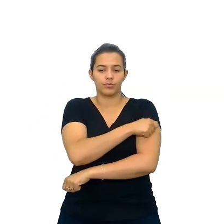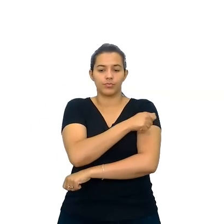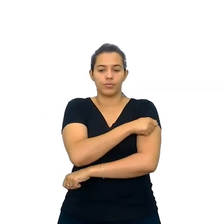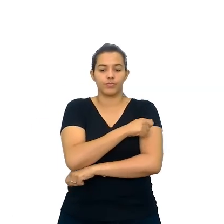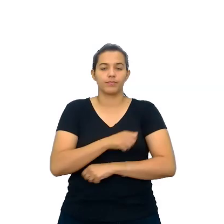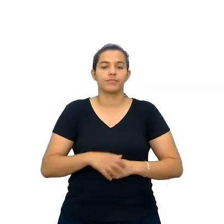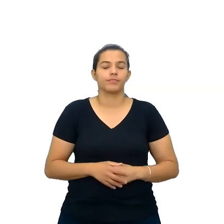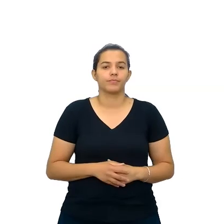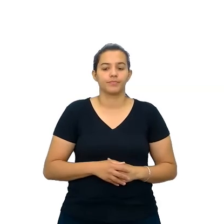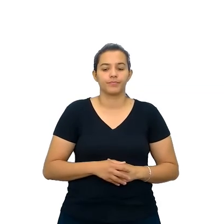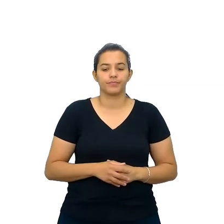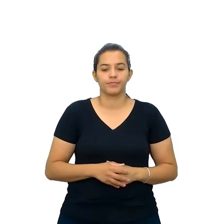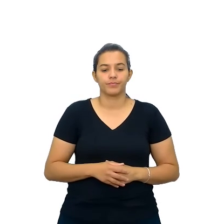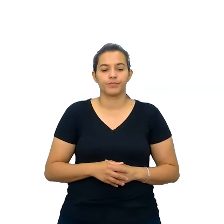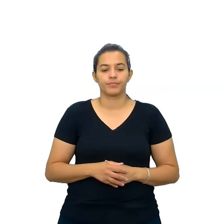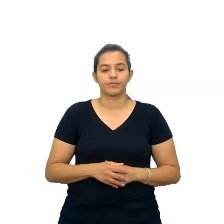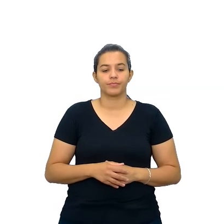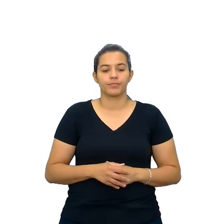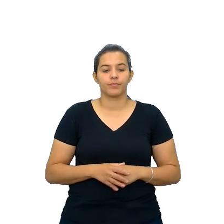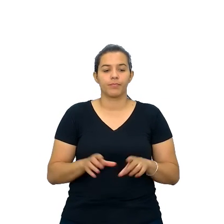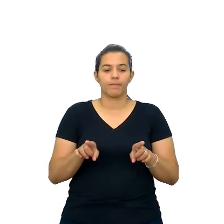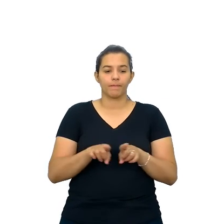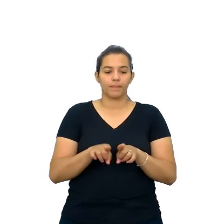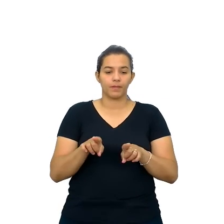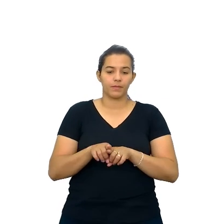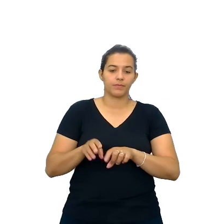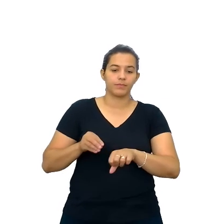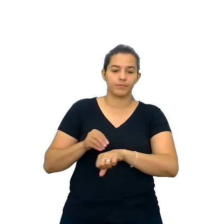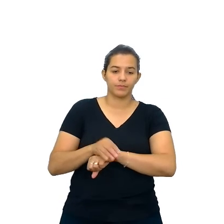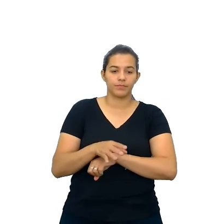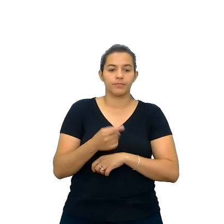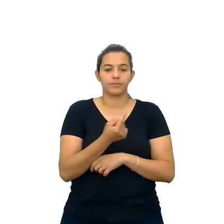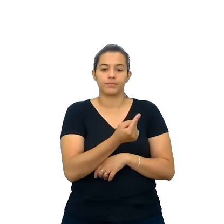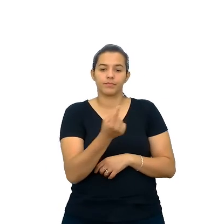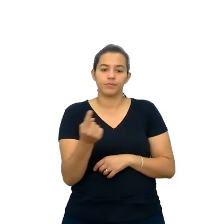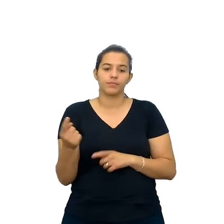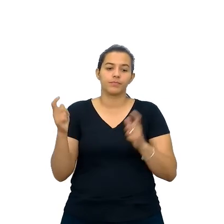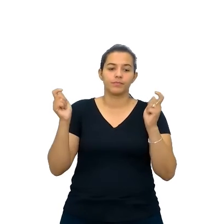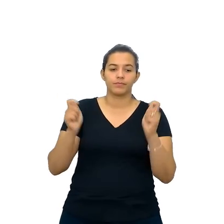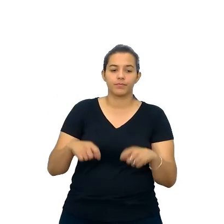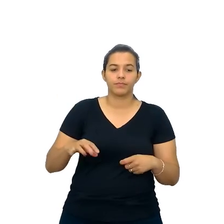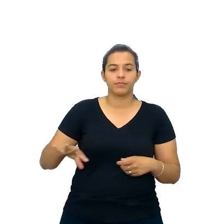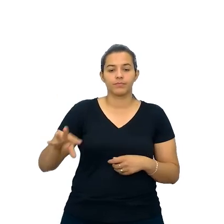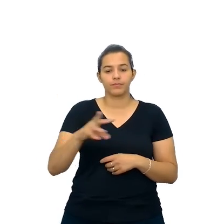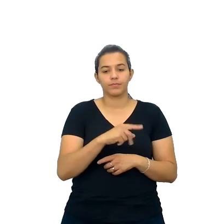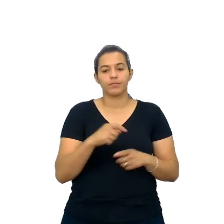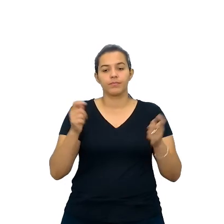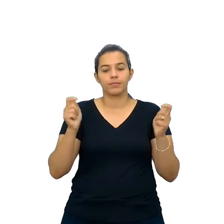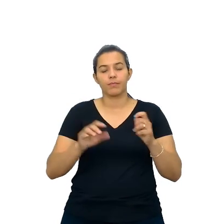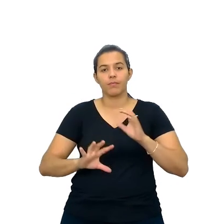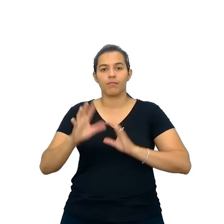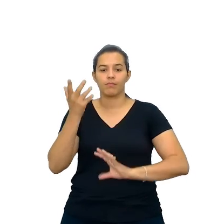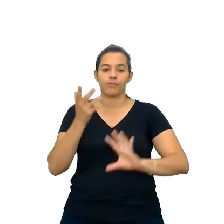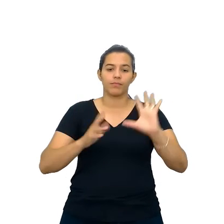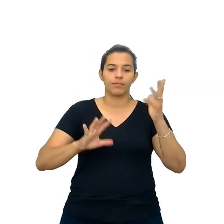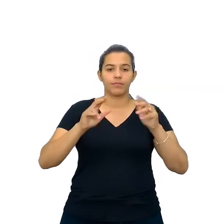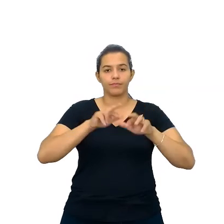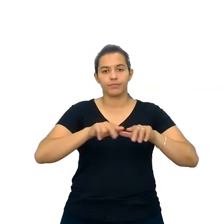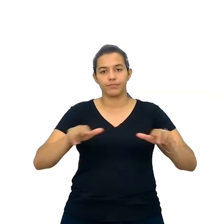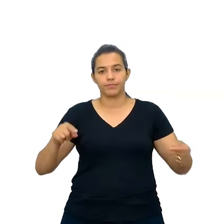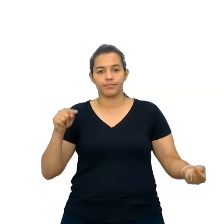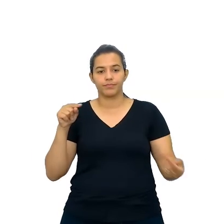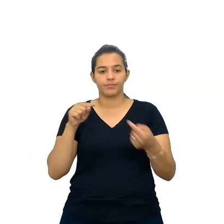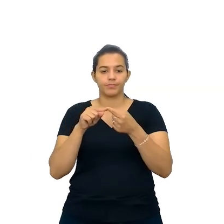né? Sugerimos também, né, identificar as possíveis causas das fragilidades, né, relacionadas